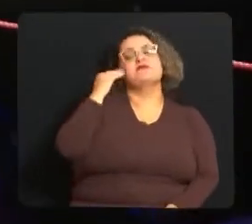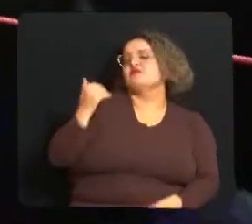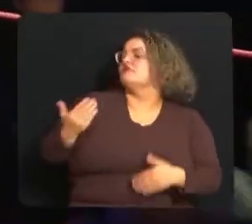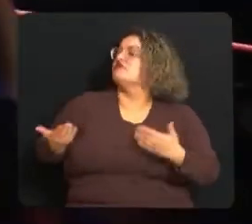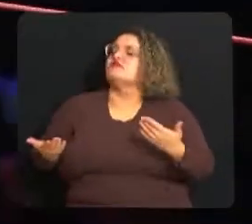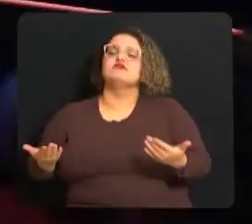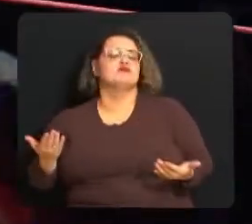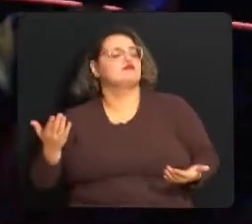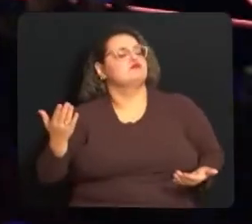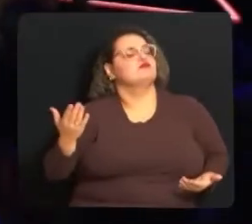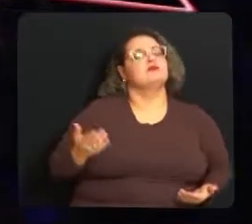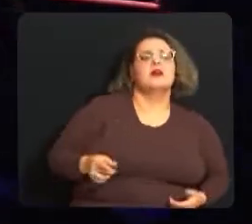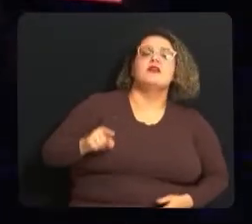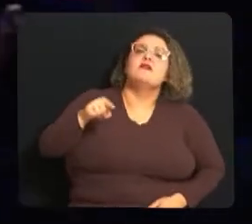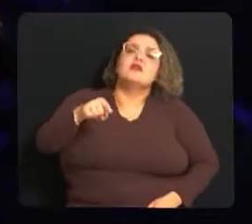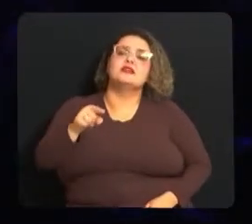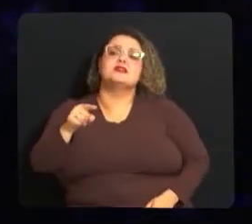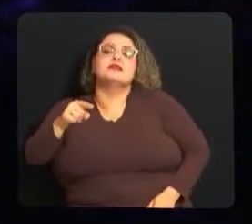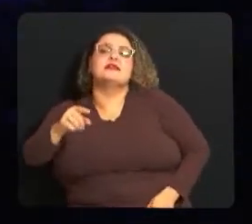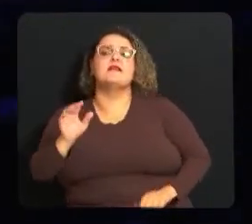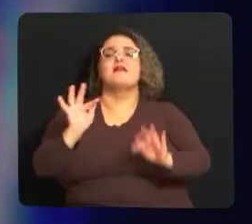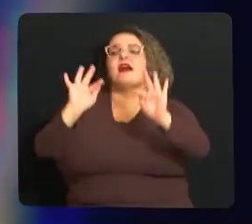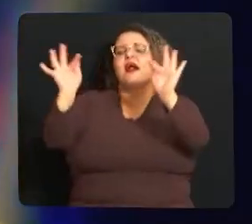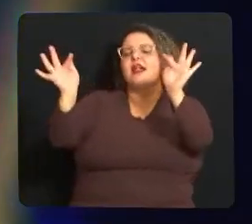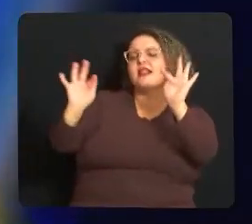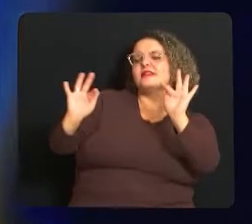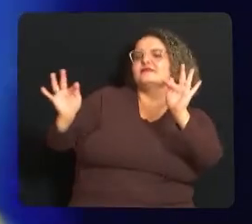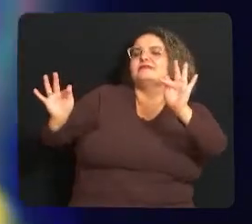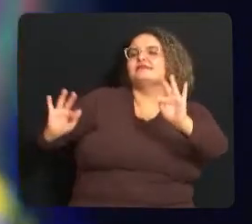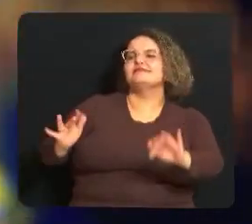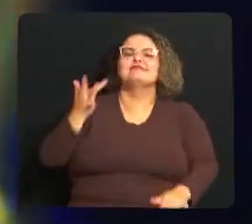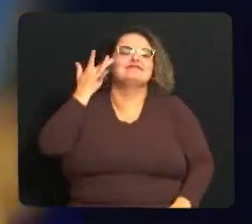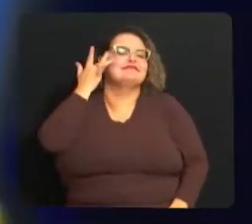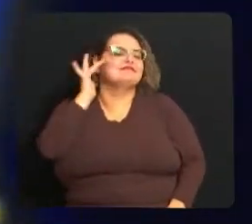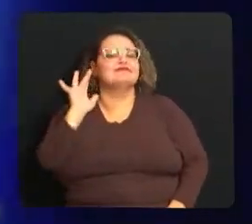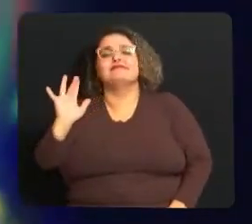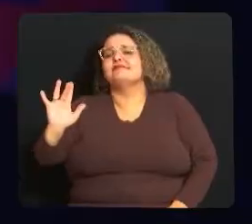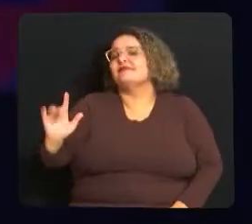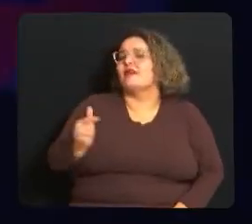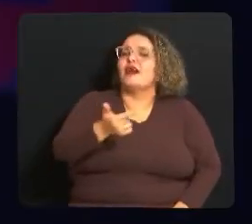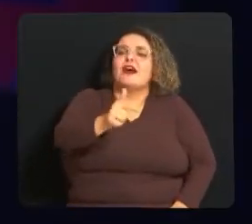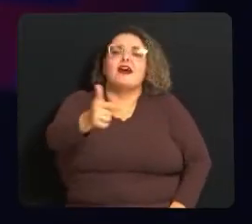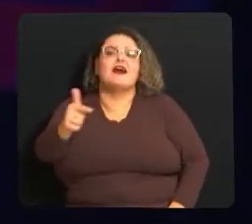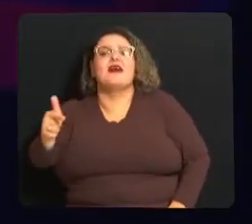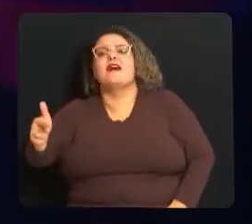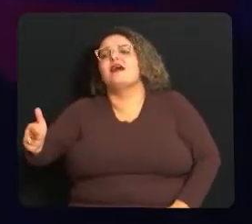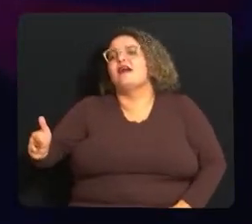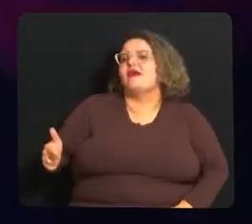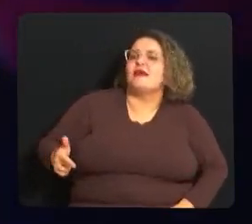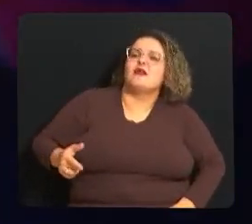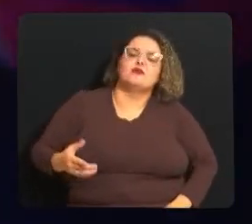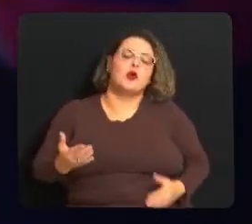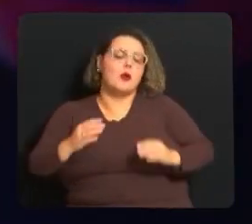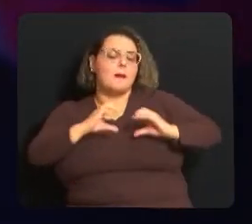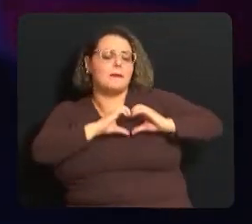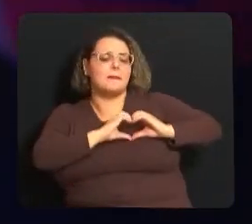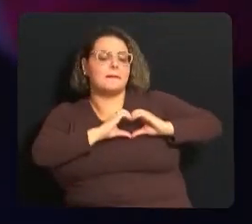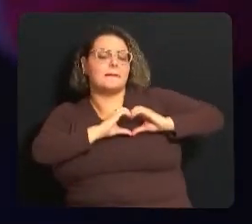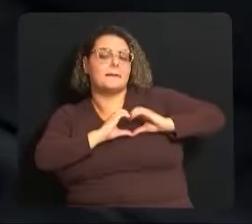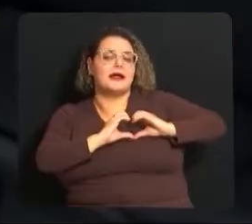pedir, pensa a felicidade. Quando não souber o que doar, doe sua